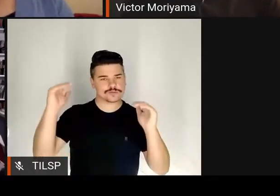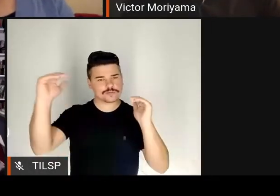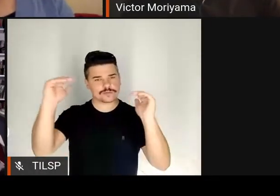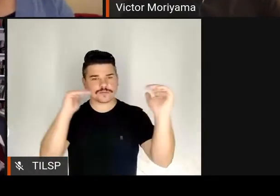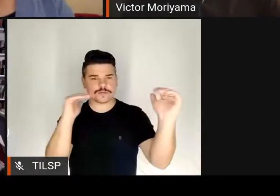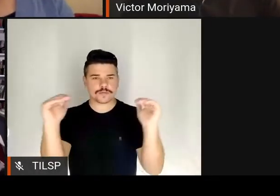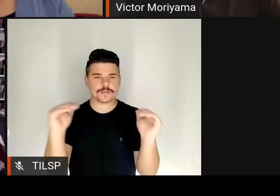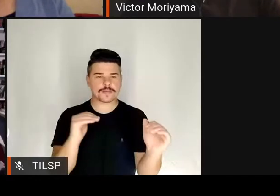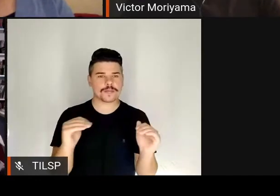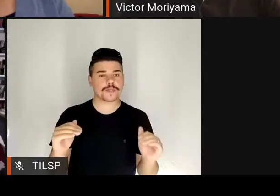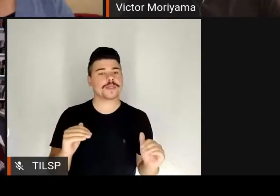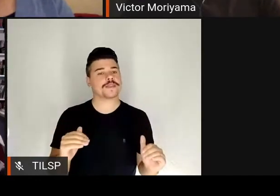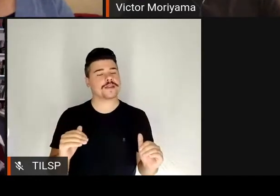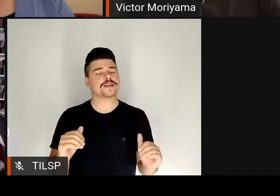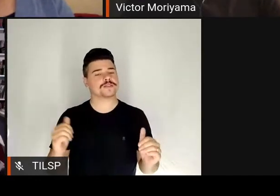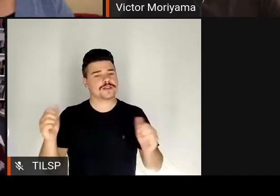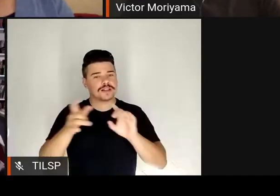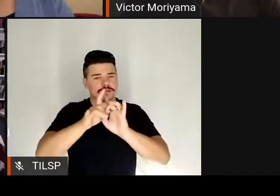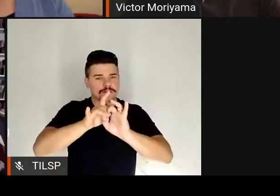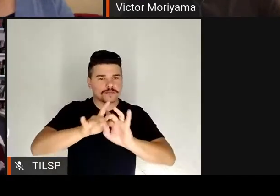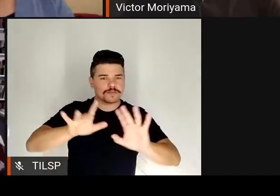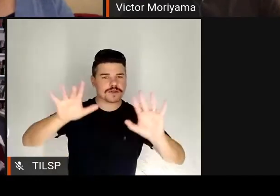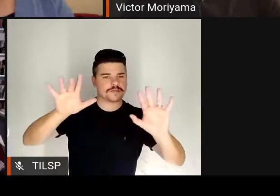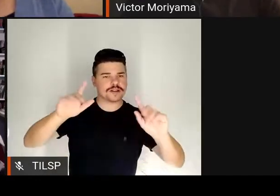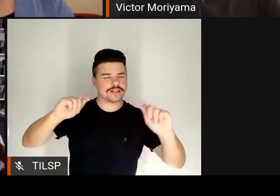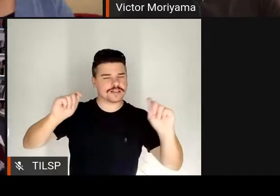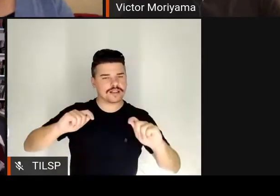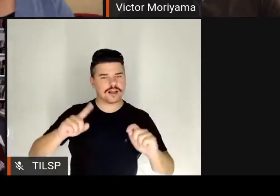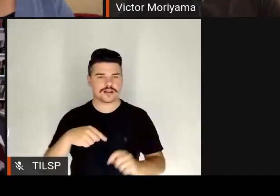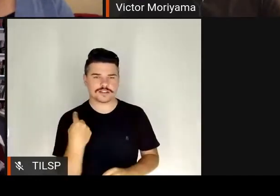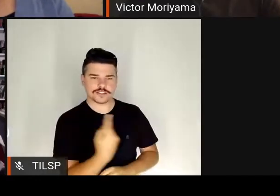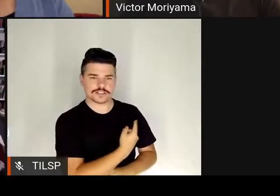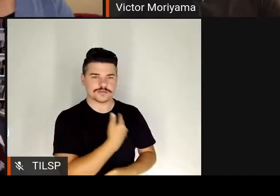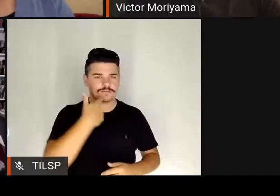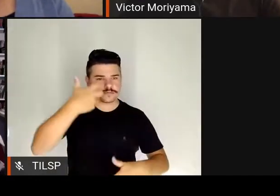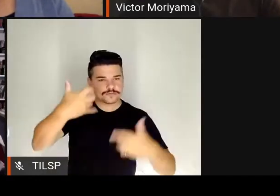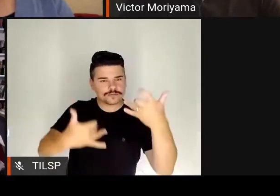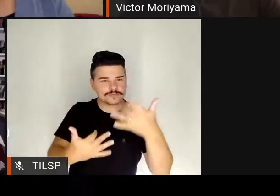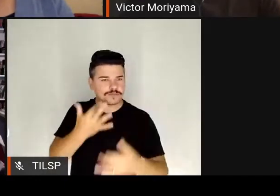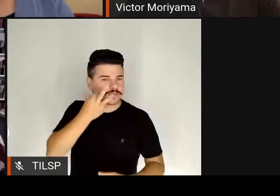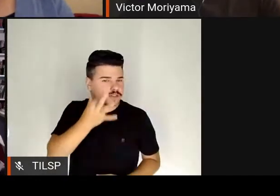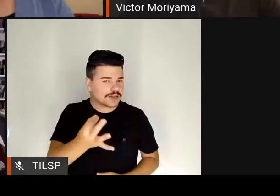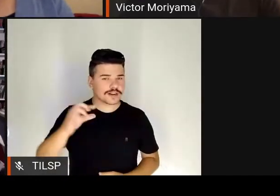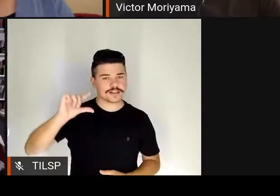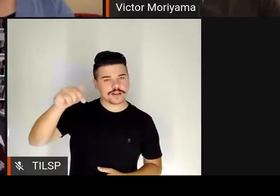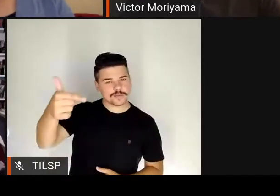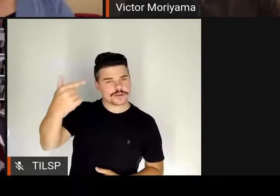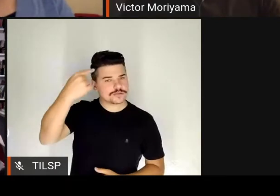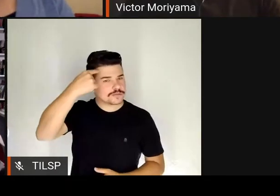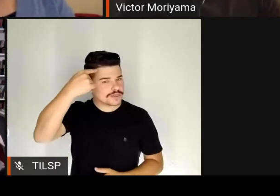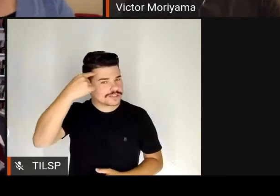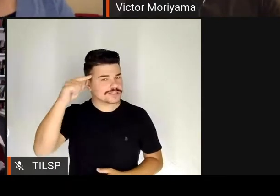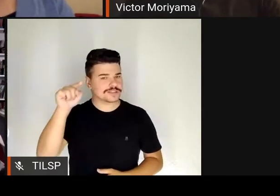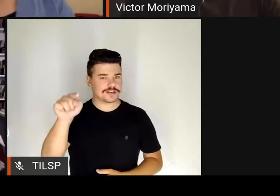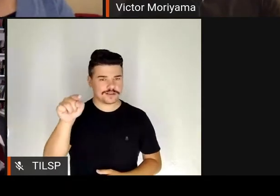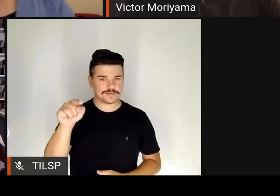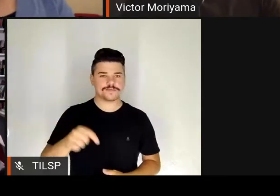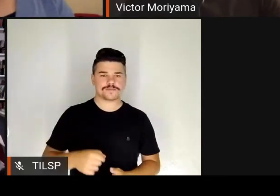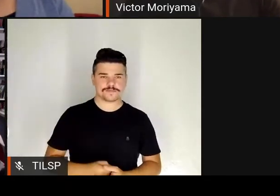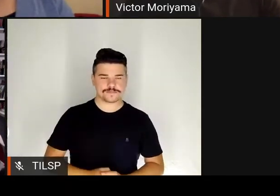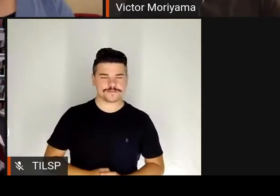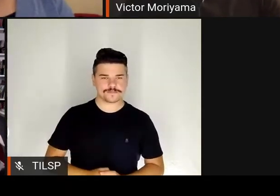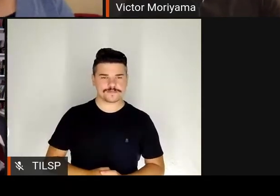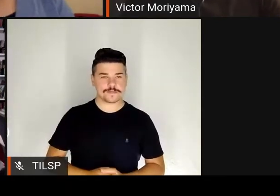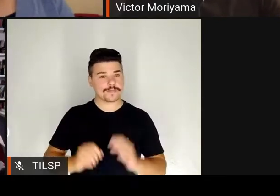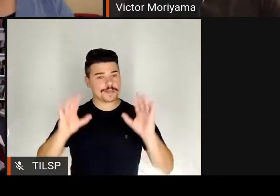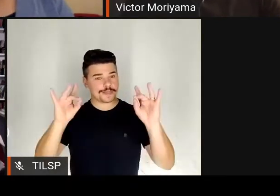sistemática. Eu acho que isso nos permite um pouco, então, ouvi-la para depois tentarmos pensar, né, essas questões